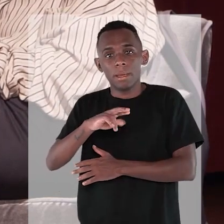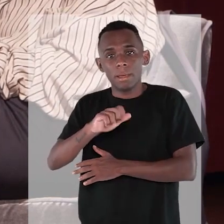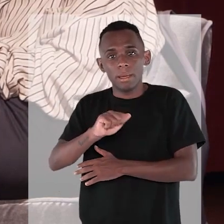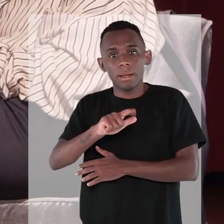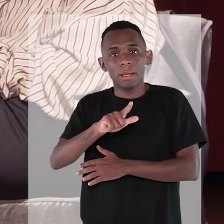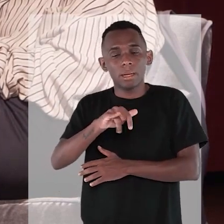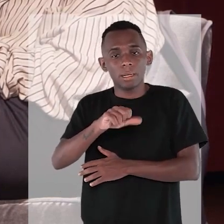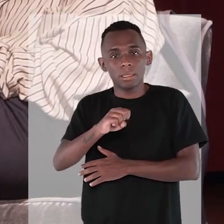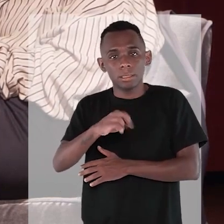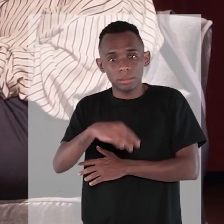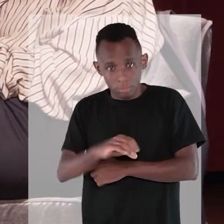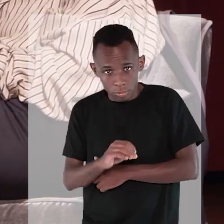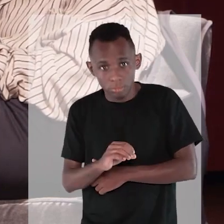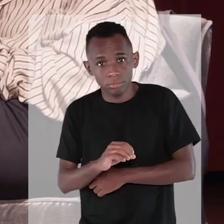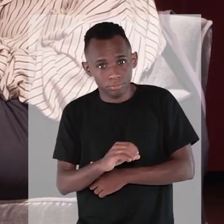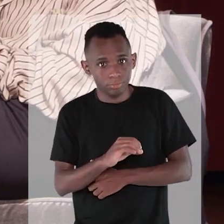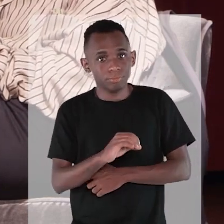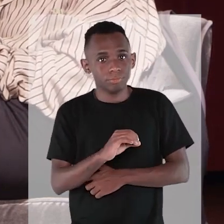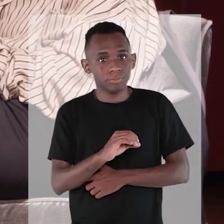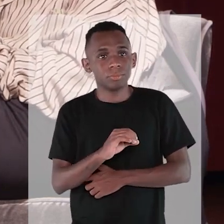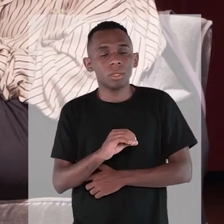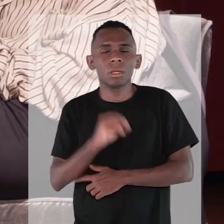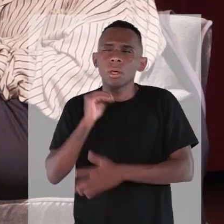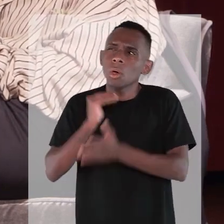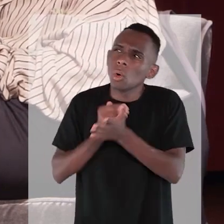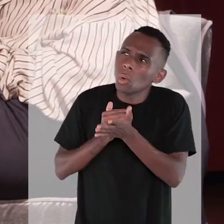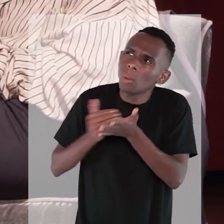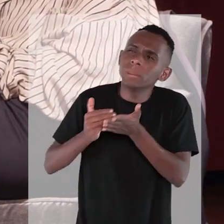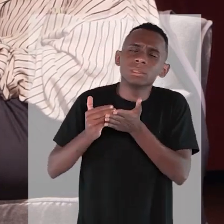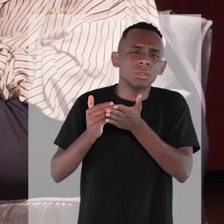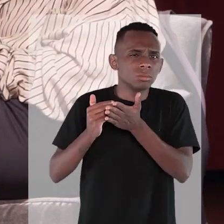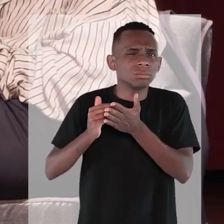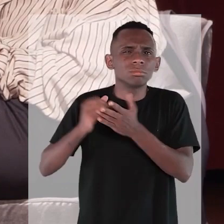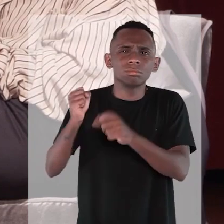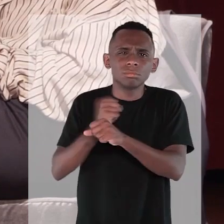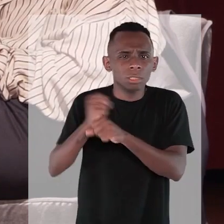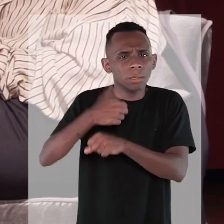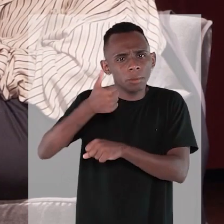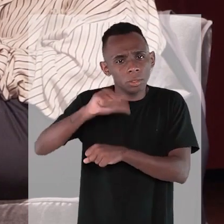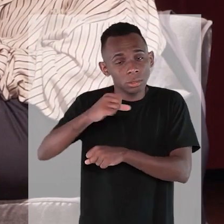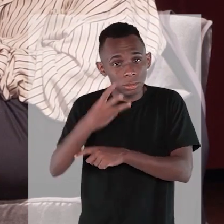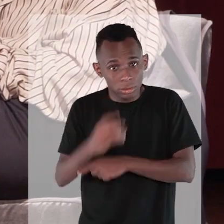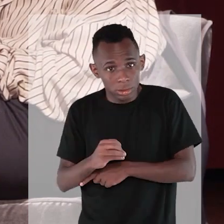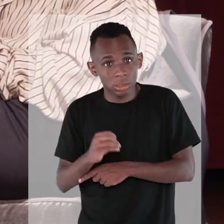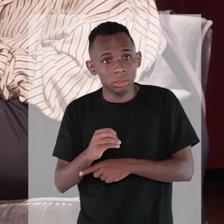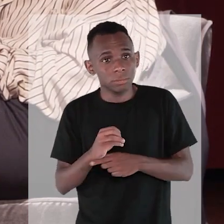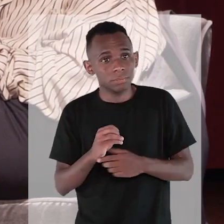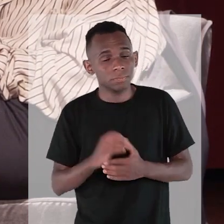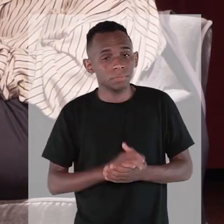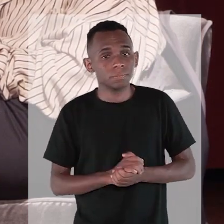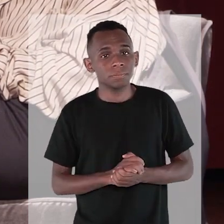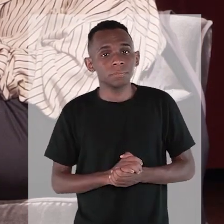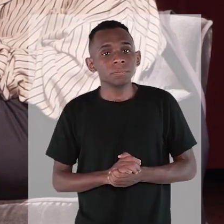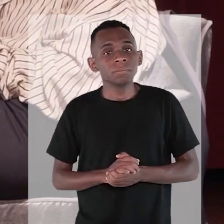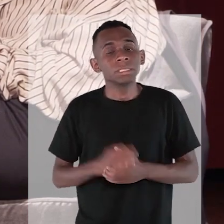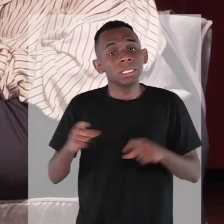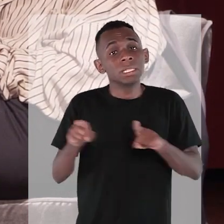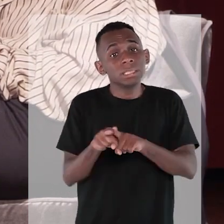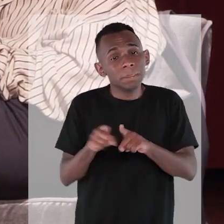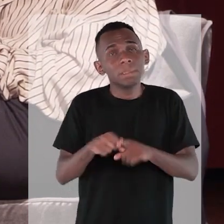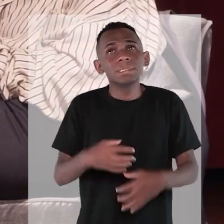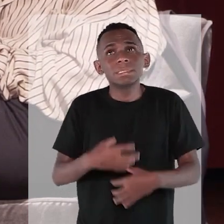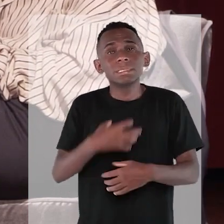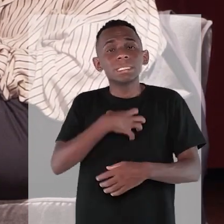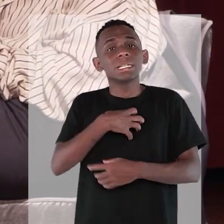de neoliberalismo, que teria essa origem, né, lá no começo dos anos 30, e formas autoritárias,